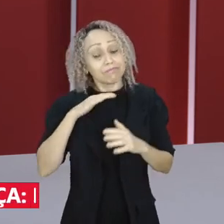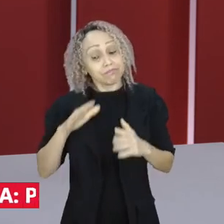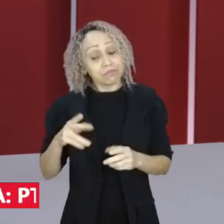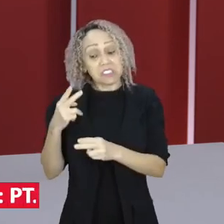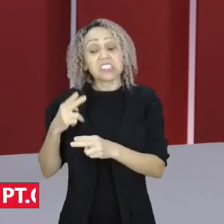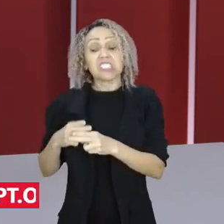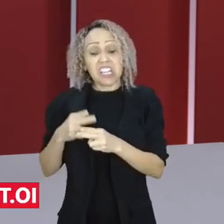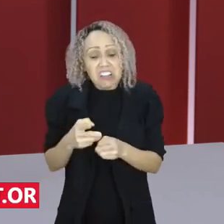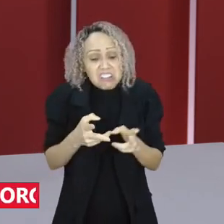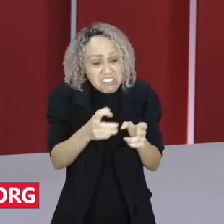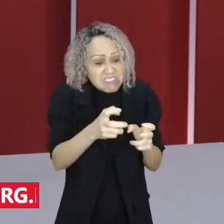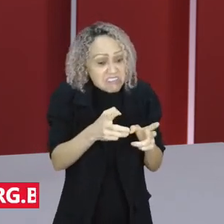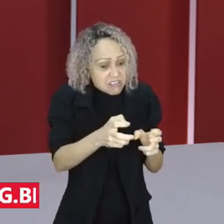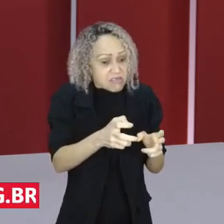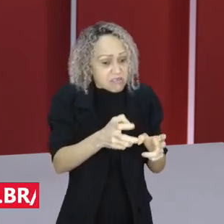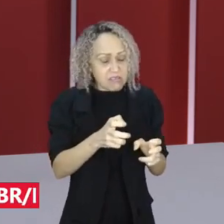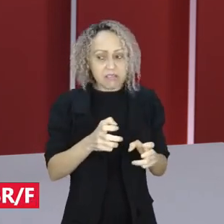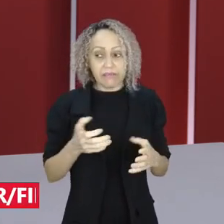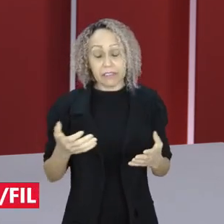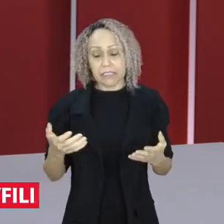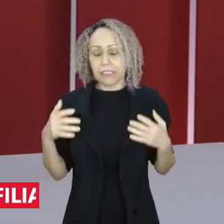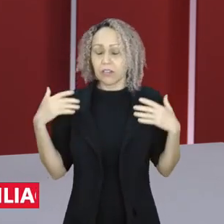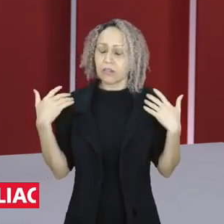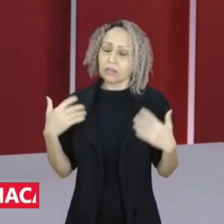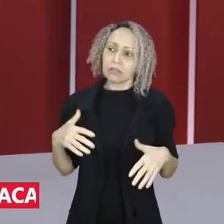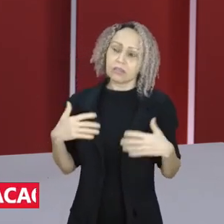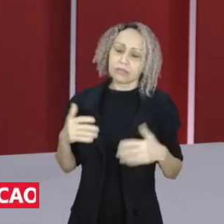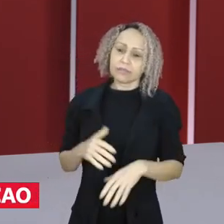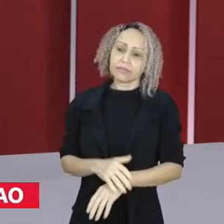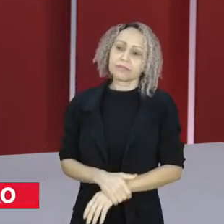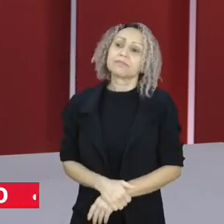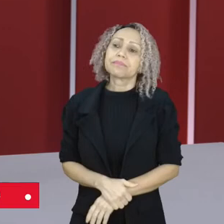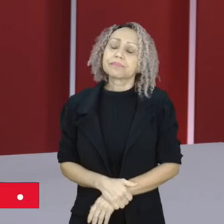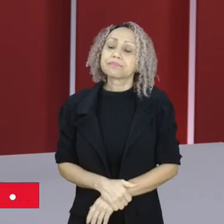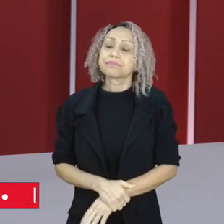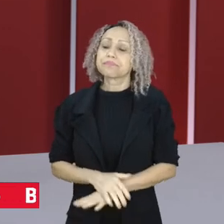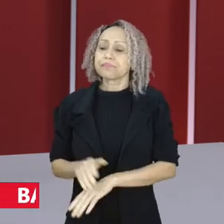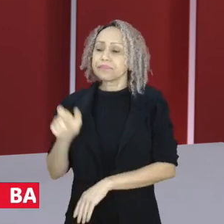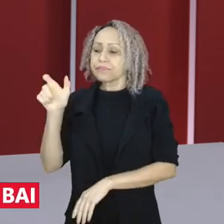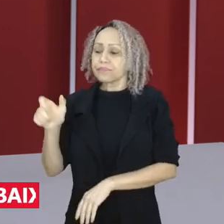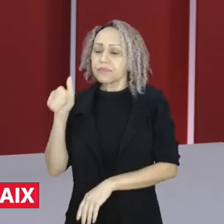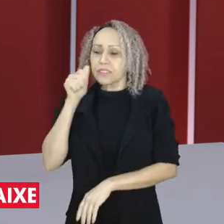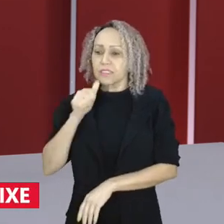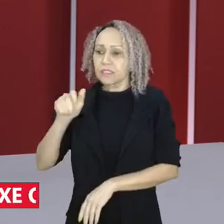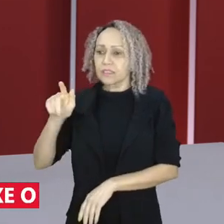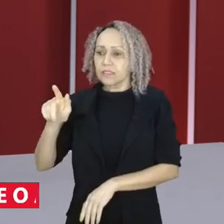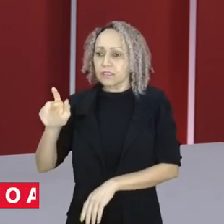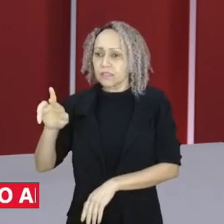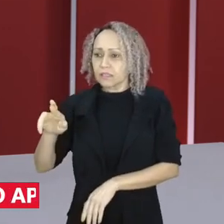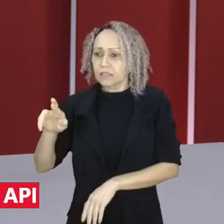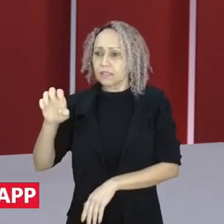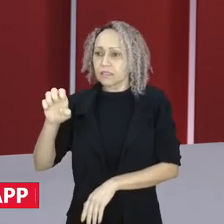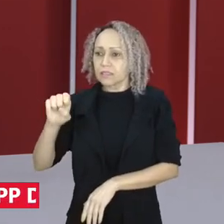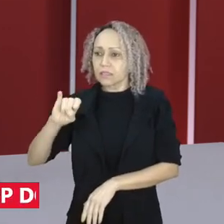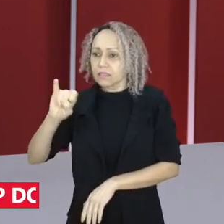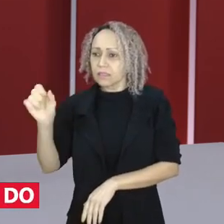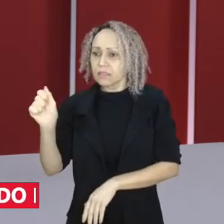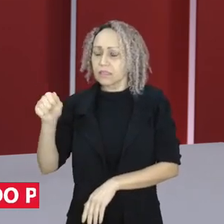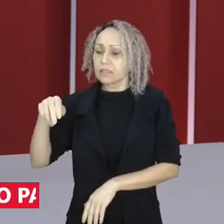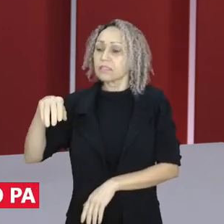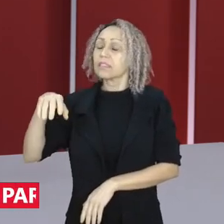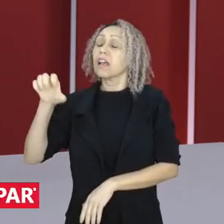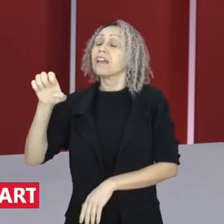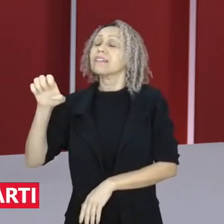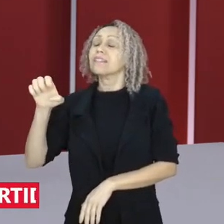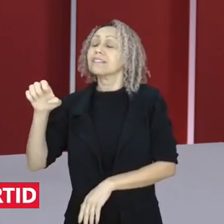punitivos olha aí que loucura a Rejane Costa pergunta se dia 12 o presidente assinando Já